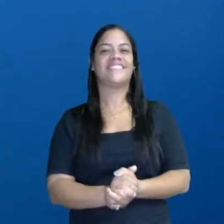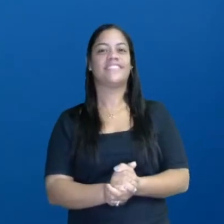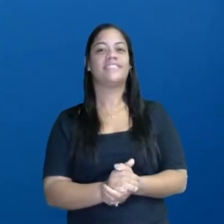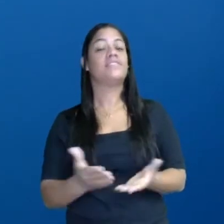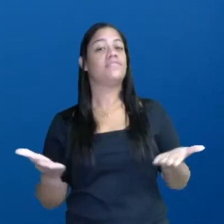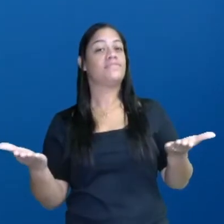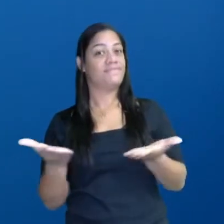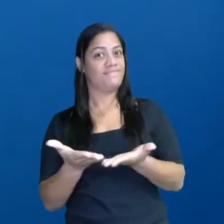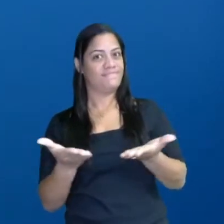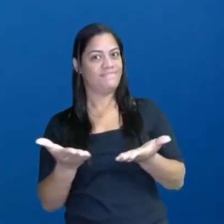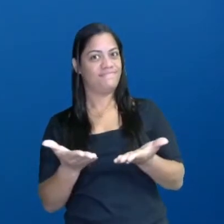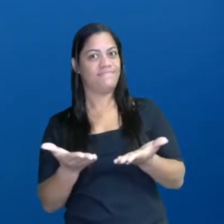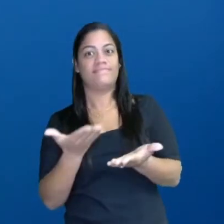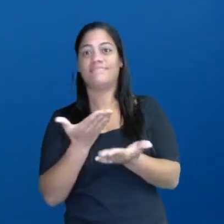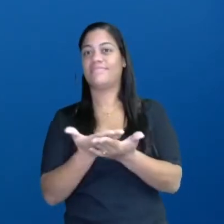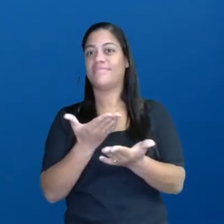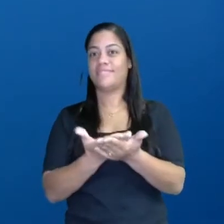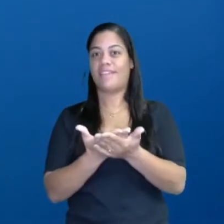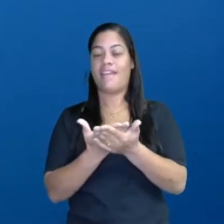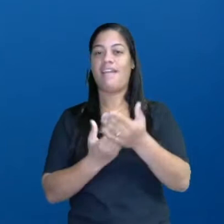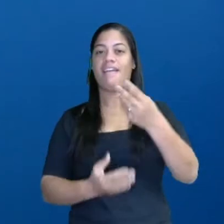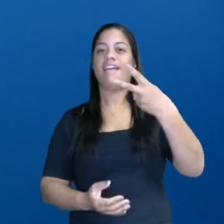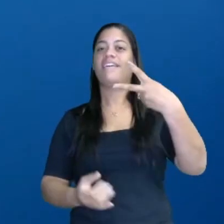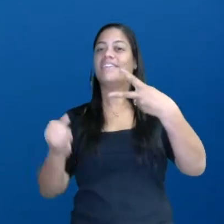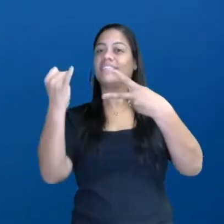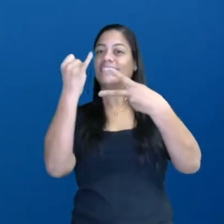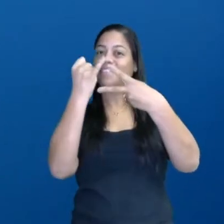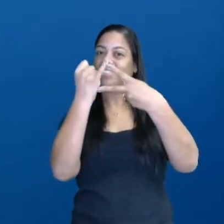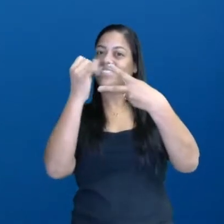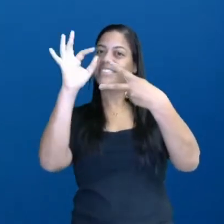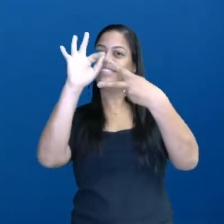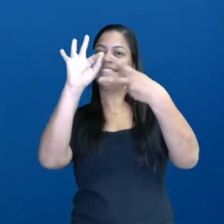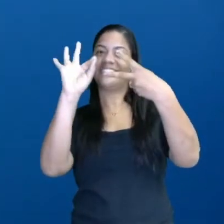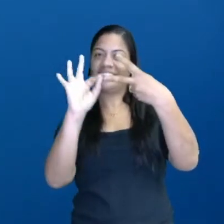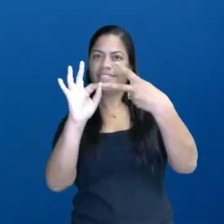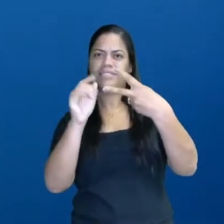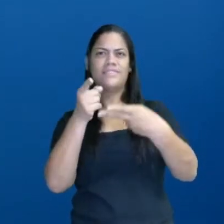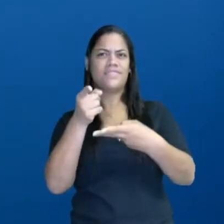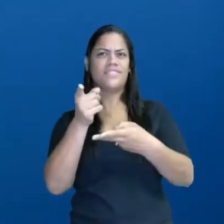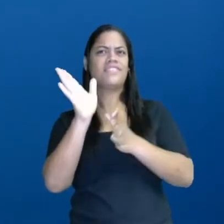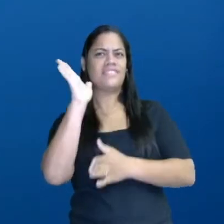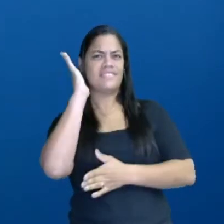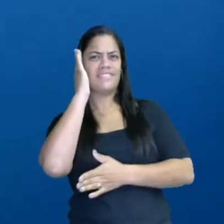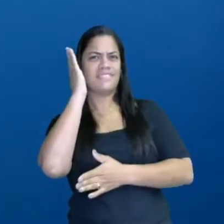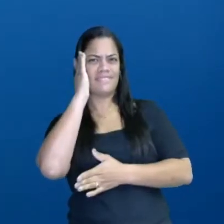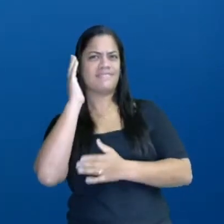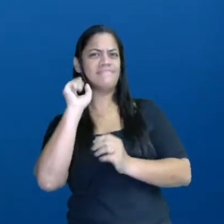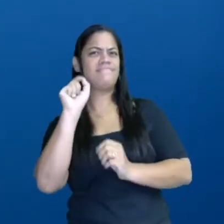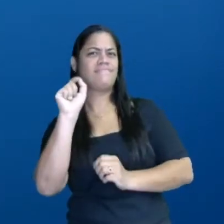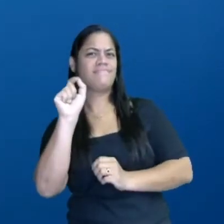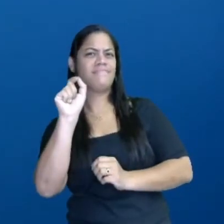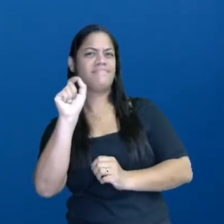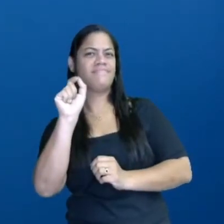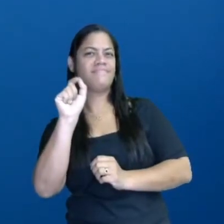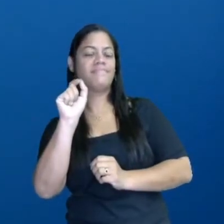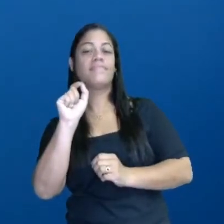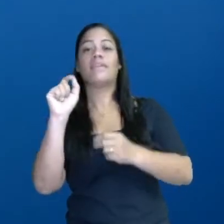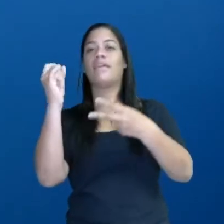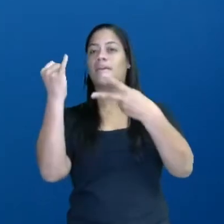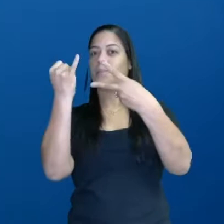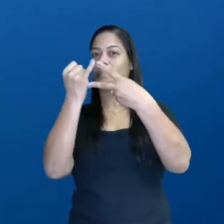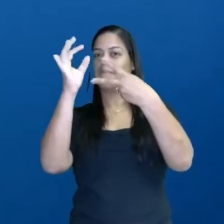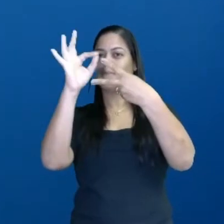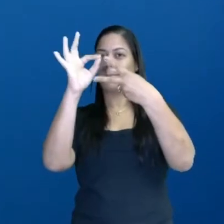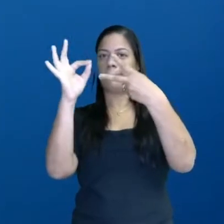e a nossa aula de hoje é sobre polígonos. E vocês já ouviram falar sobre polígonos?